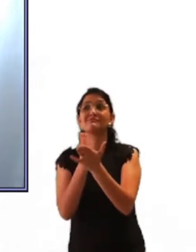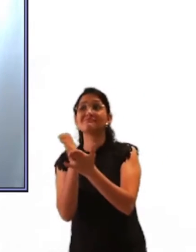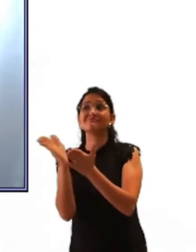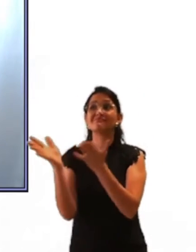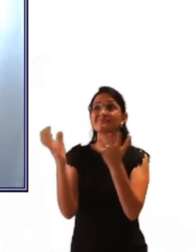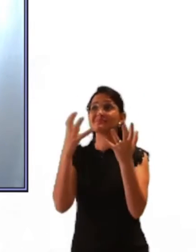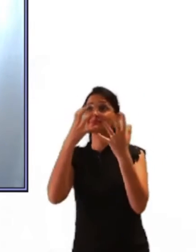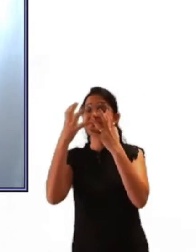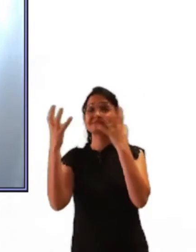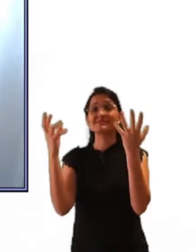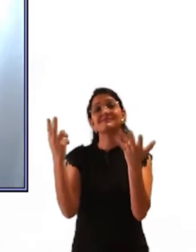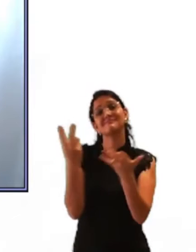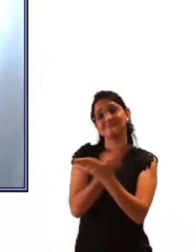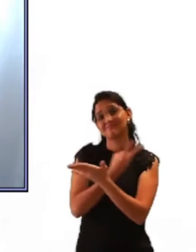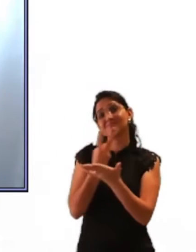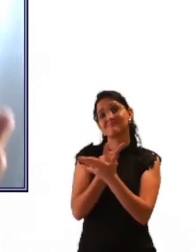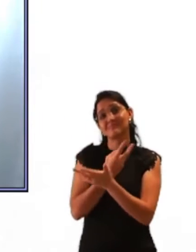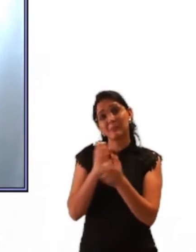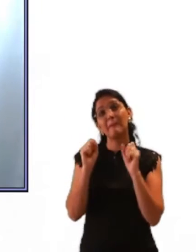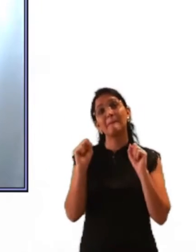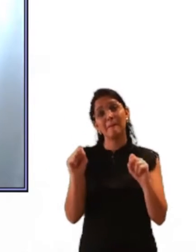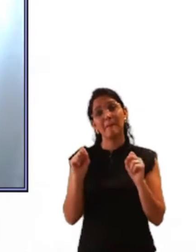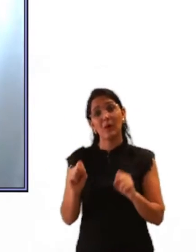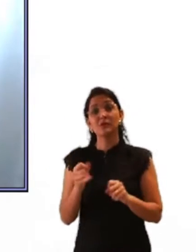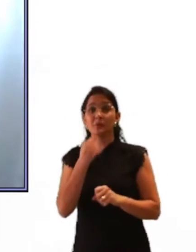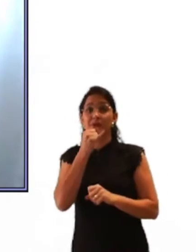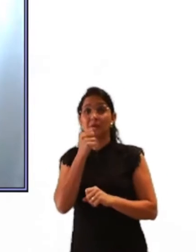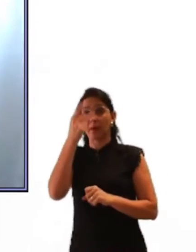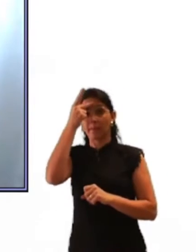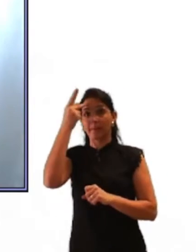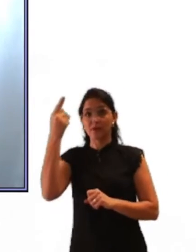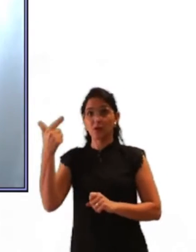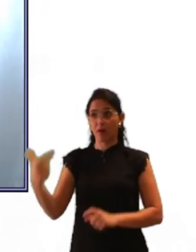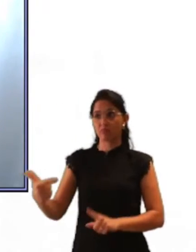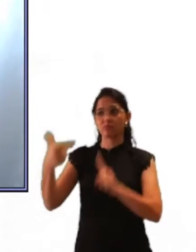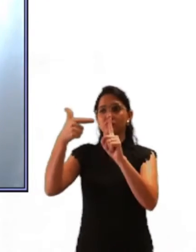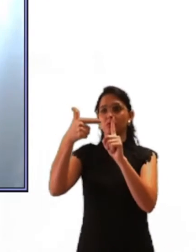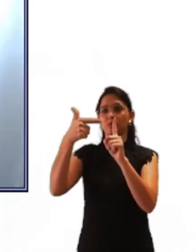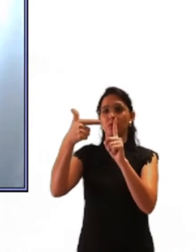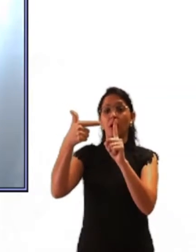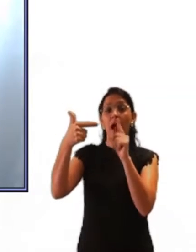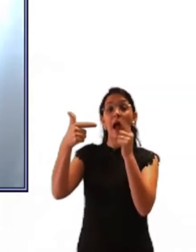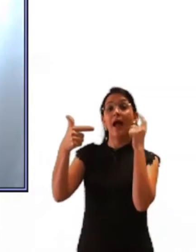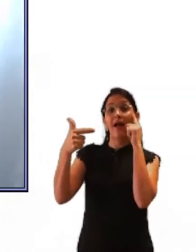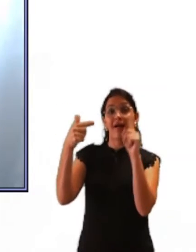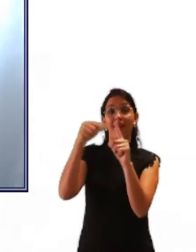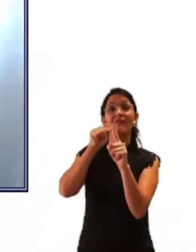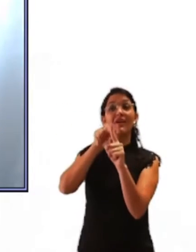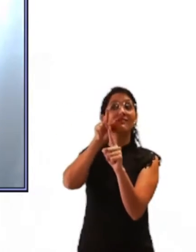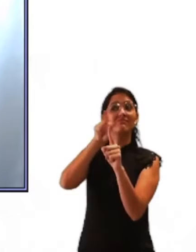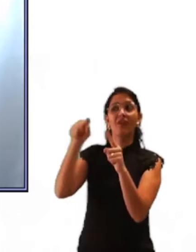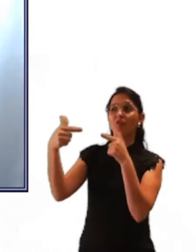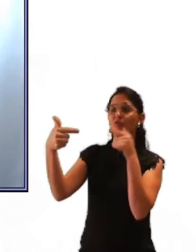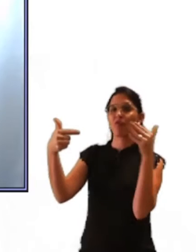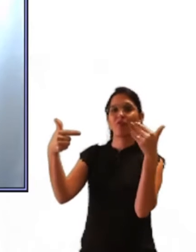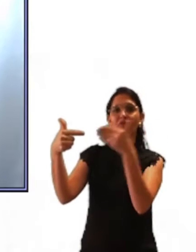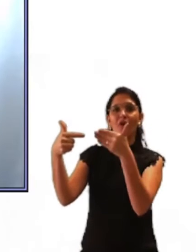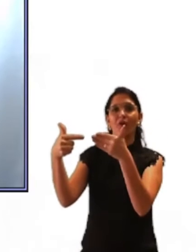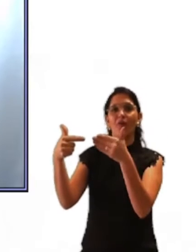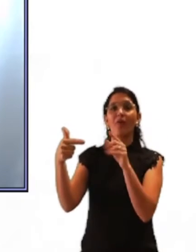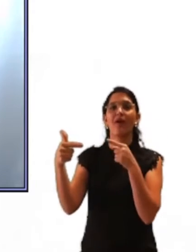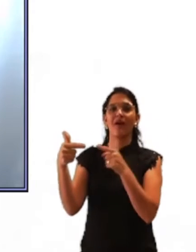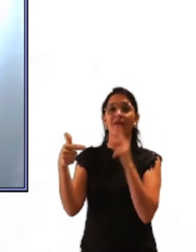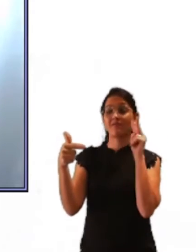grandes. Porque quando a pessoa tem uma arma apontada para ela, ela foca na arma, é o chamado foco na arma. Ela foca na